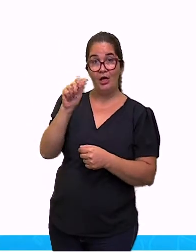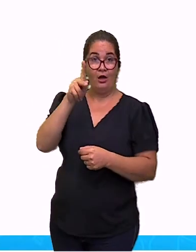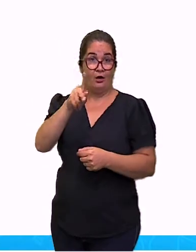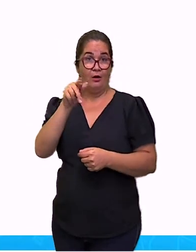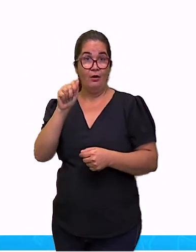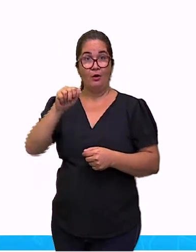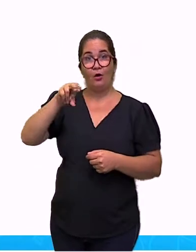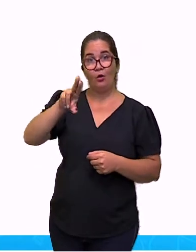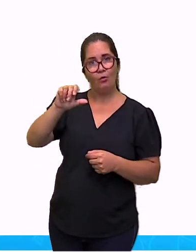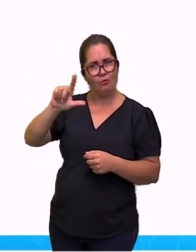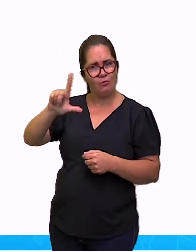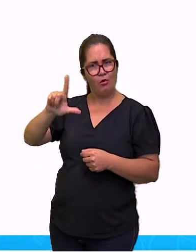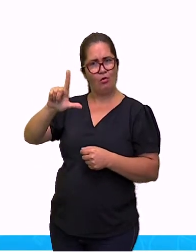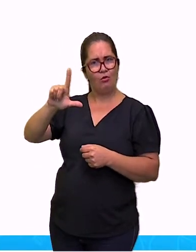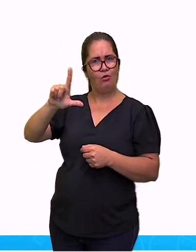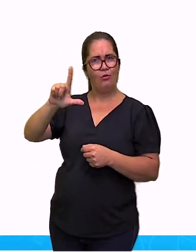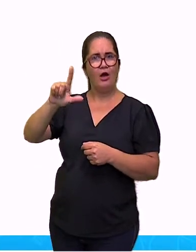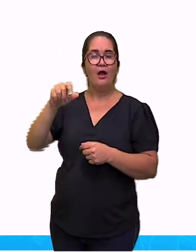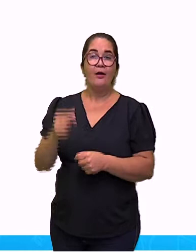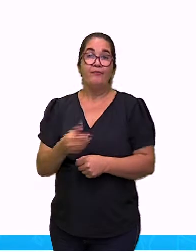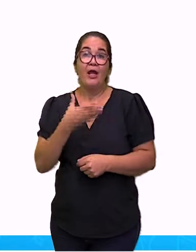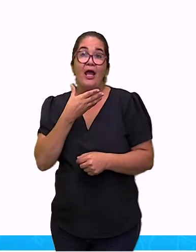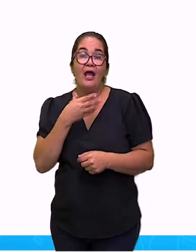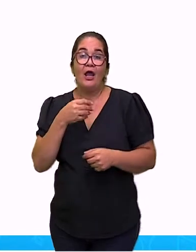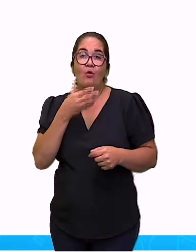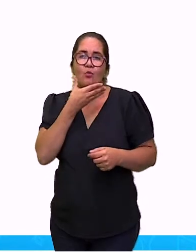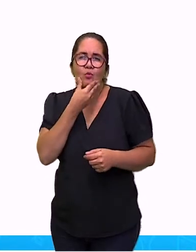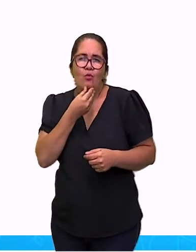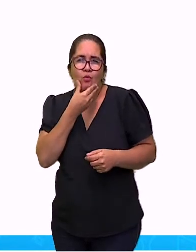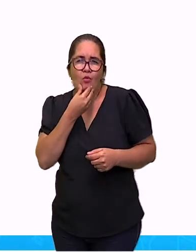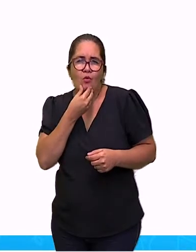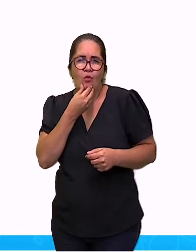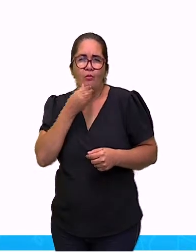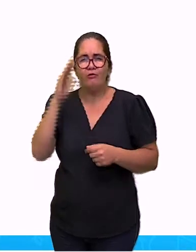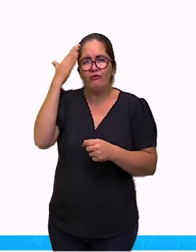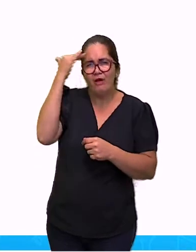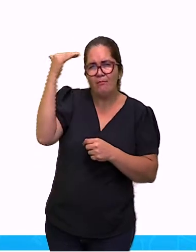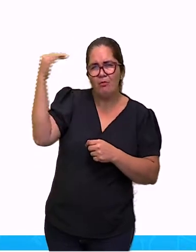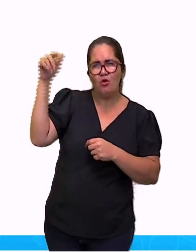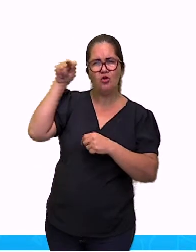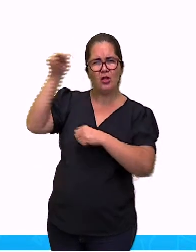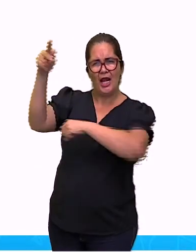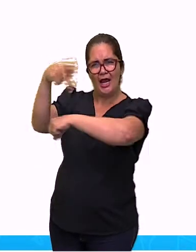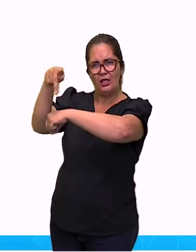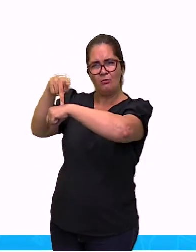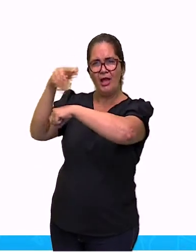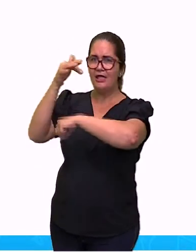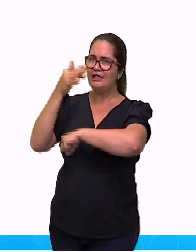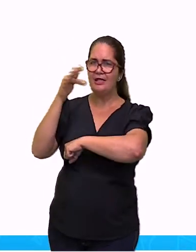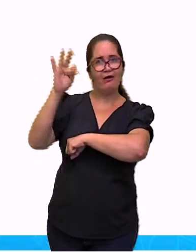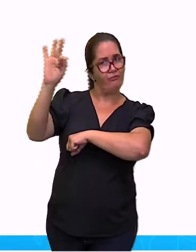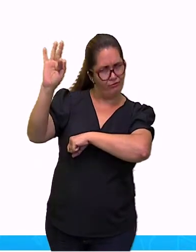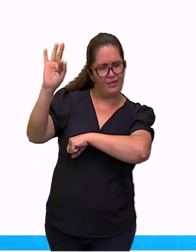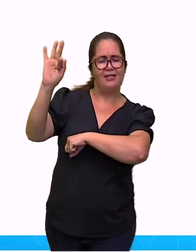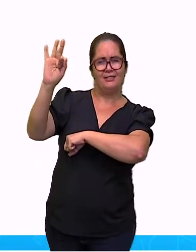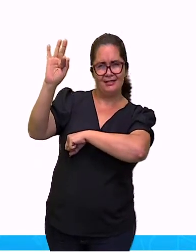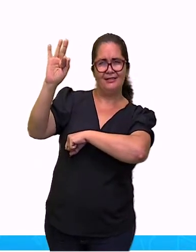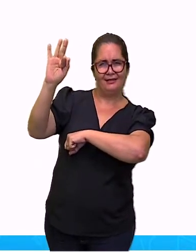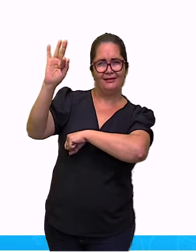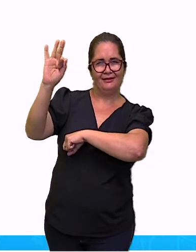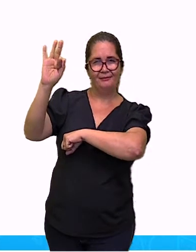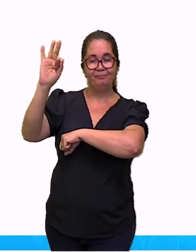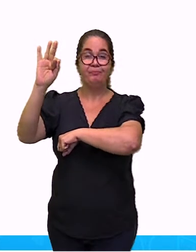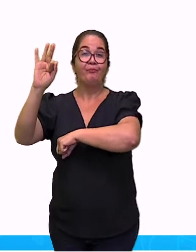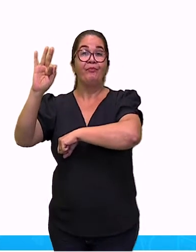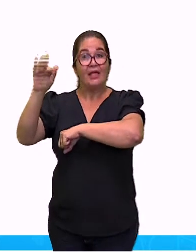em 1935. É um pintor francês. Vocês podem ver que os pintores ou são franceses ou migraram para a